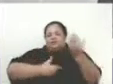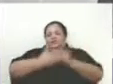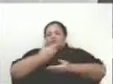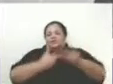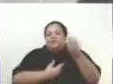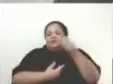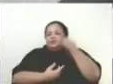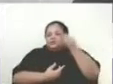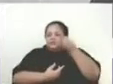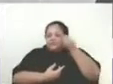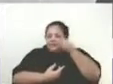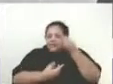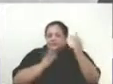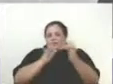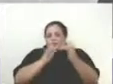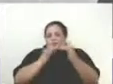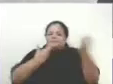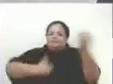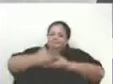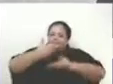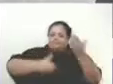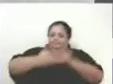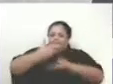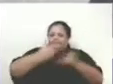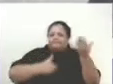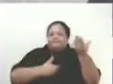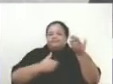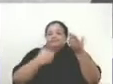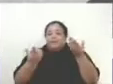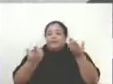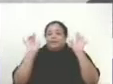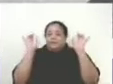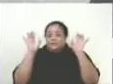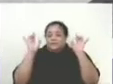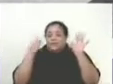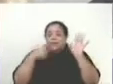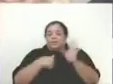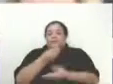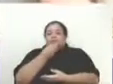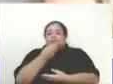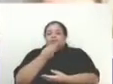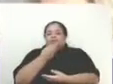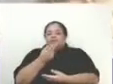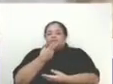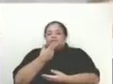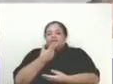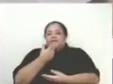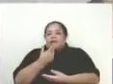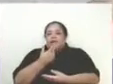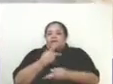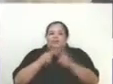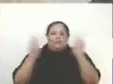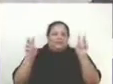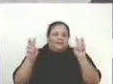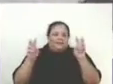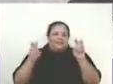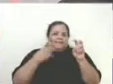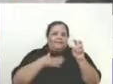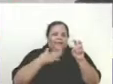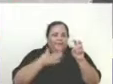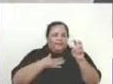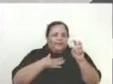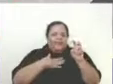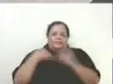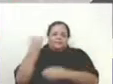nesses momentos. E nessa, em especial, tive a oportunidade de falar de um tema que, para nós, que, para mim, é tão caro que é a causa animal.